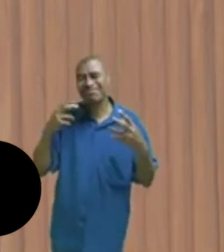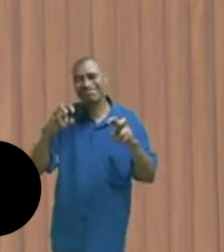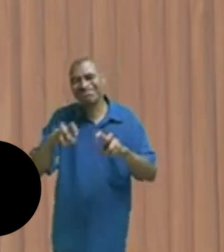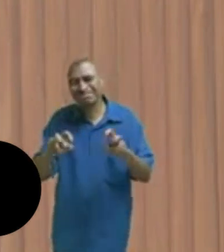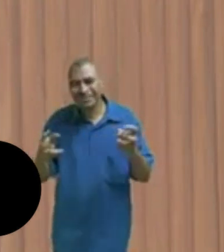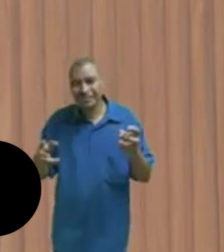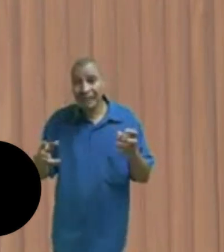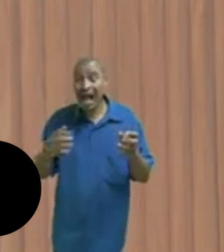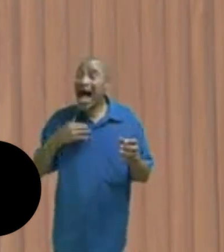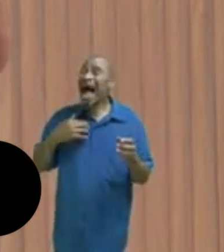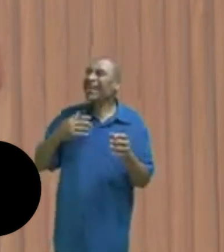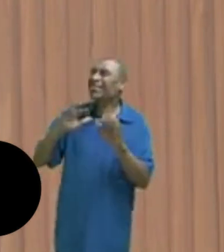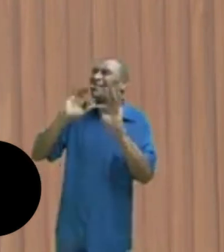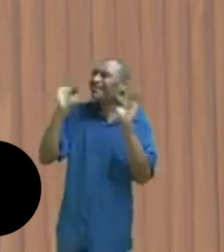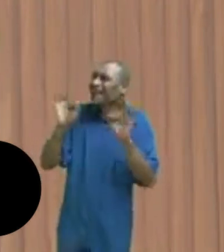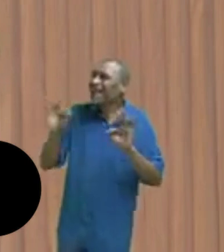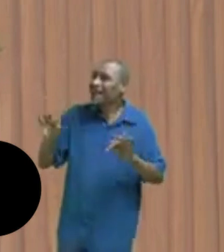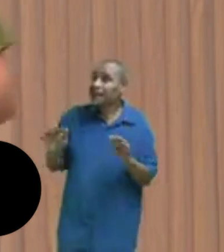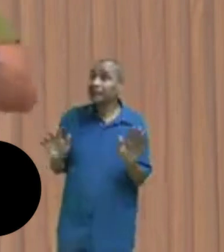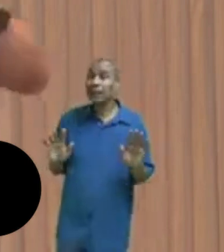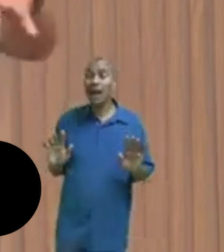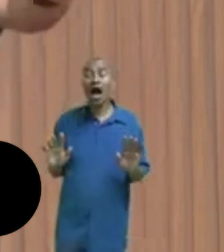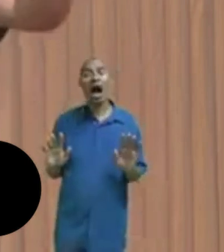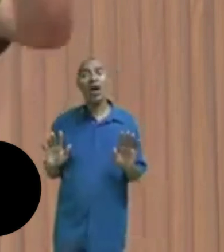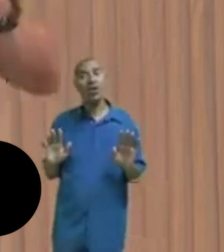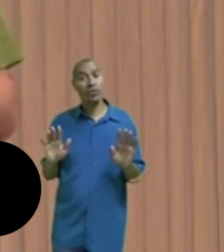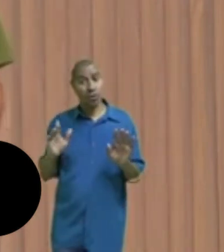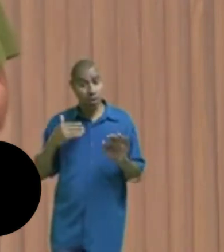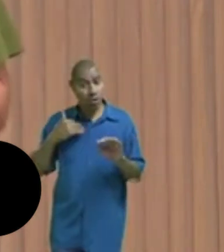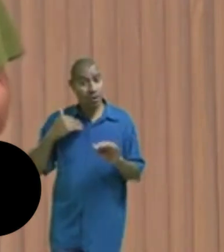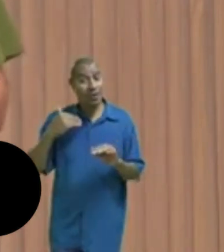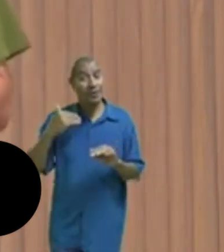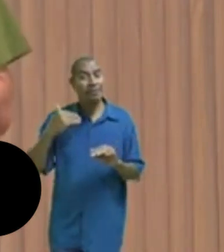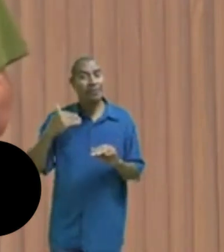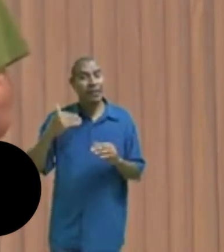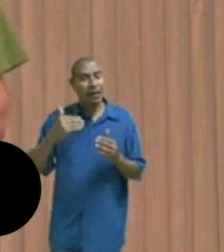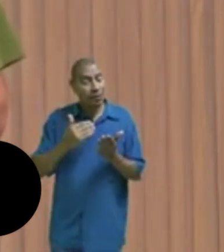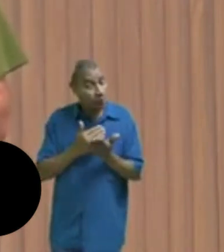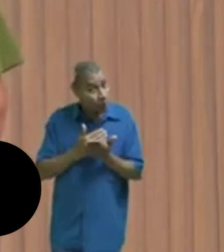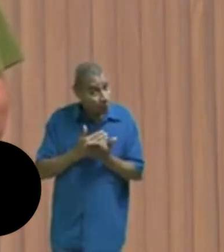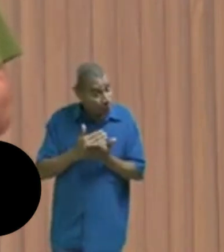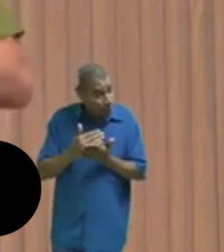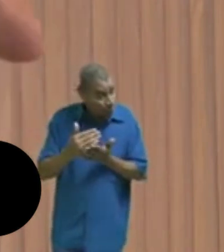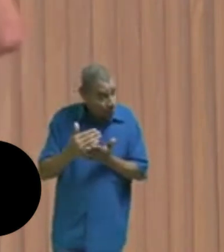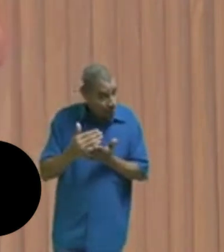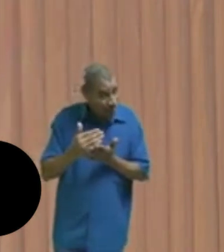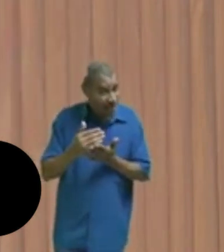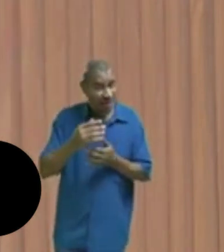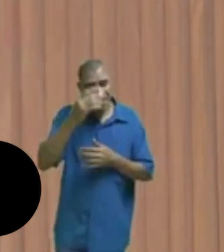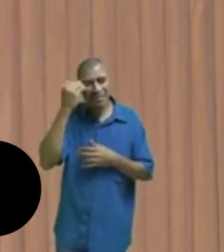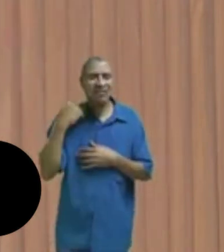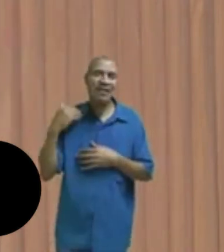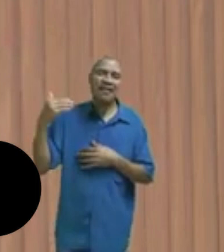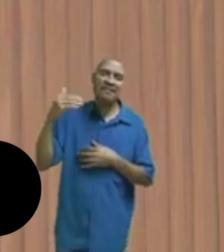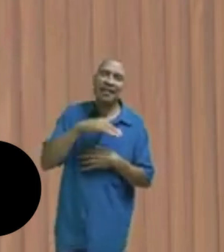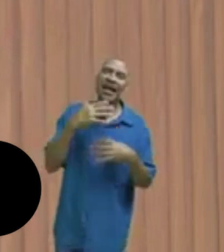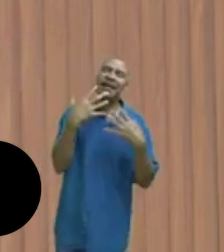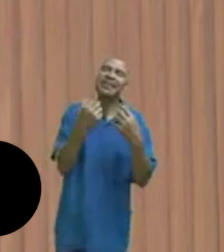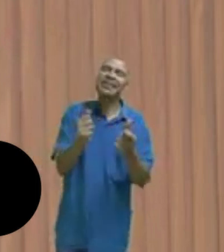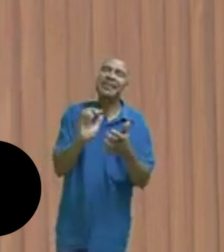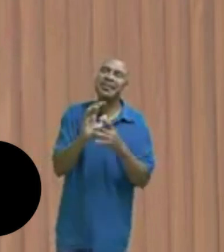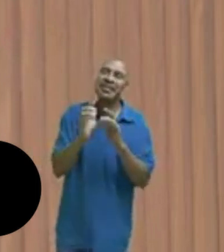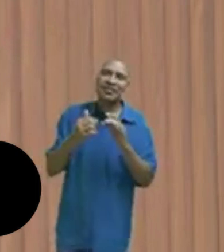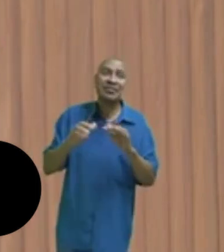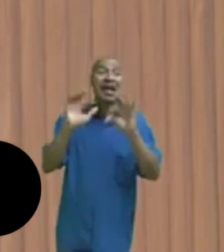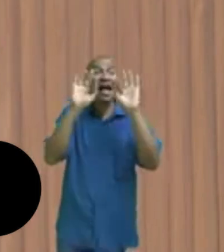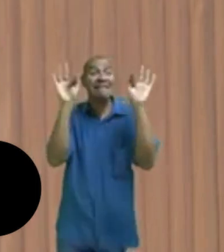Não, mas eu estou muito feliz. No início é assim mesmo, mas depois é só tristeza. Não, mas Deus me abençoou. Abençoou, mas logo,